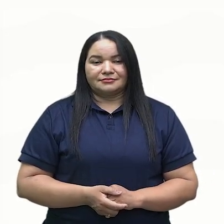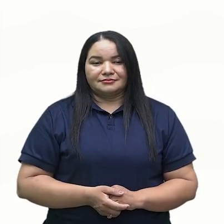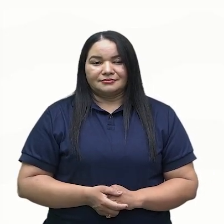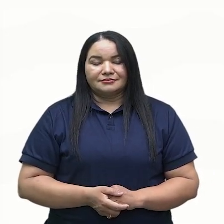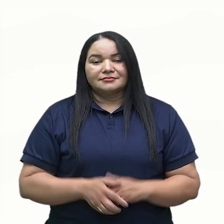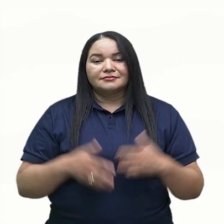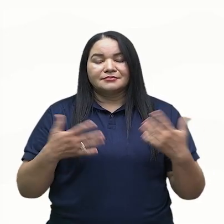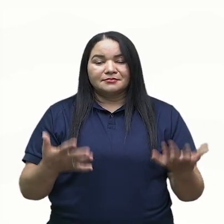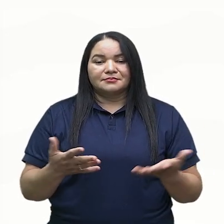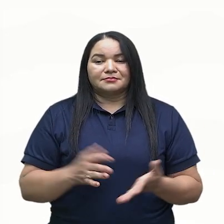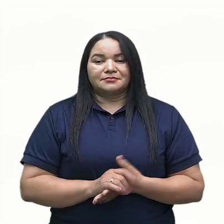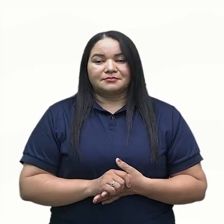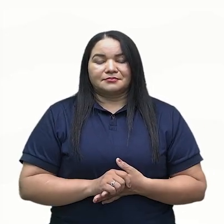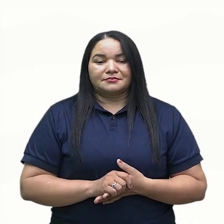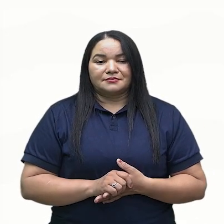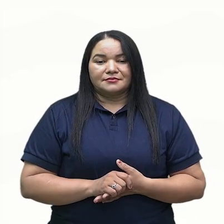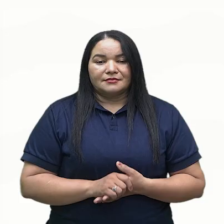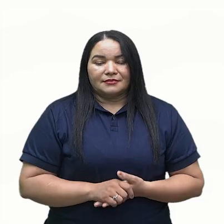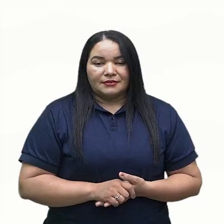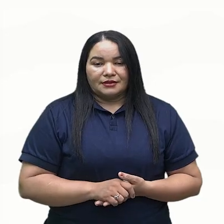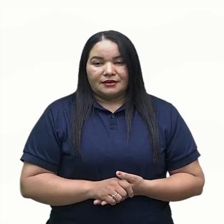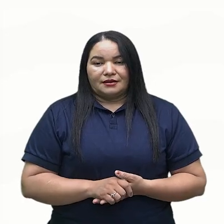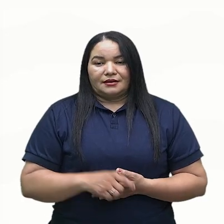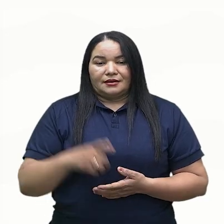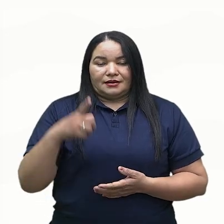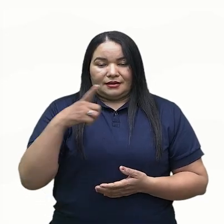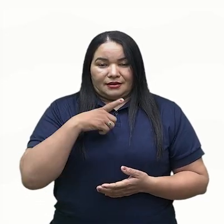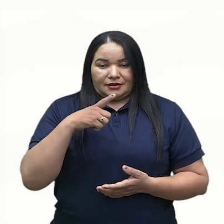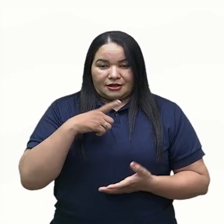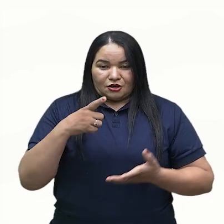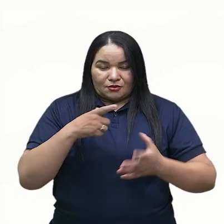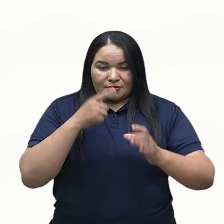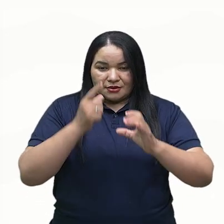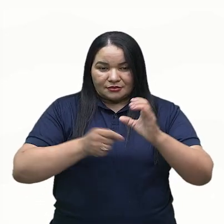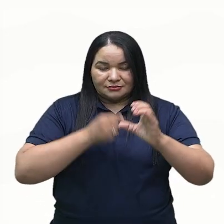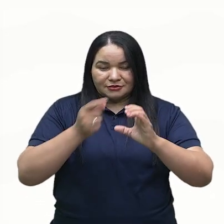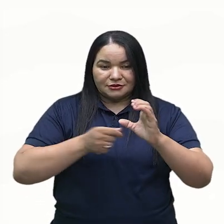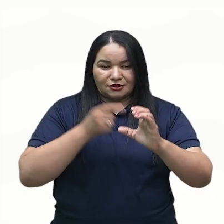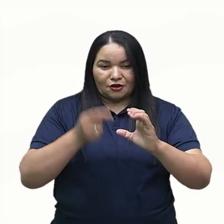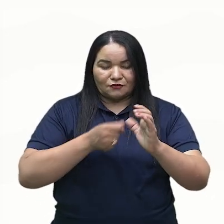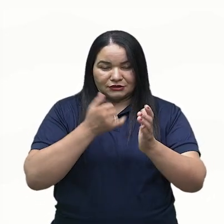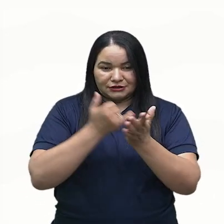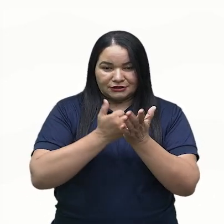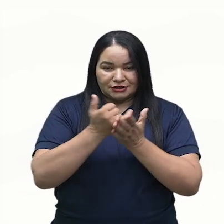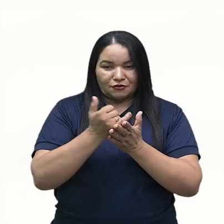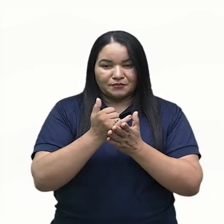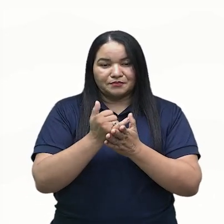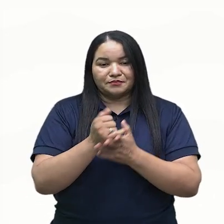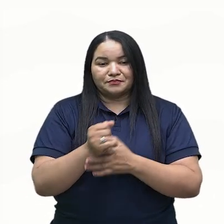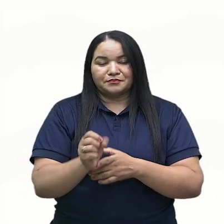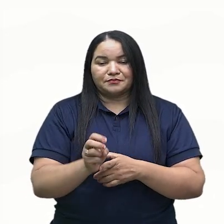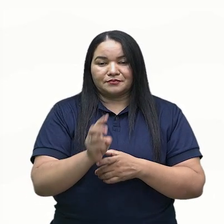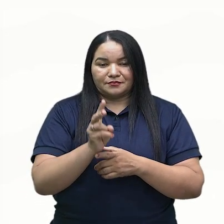Então, olha só, gente. Nós temos aqui, então, um capital inicial equivalente a